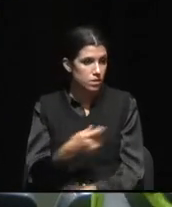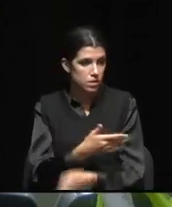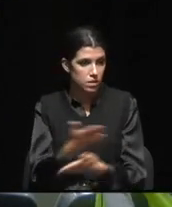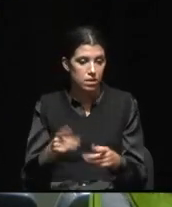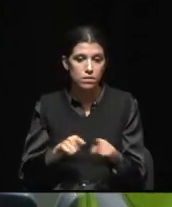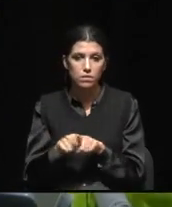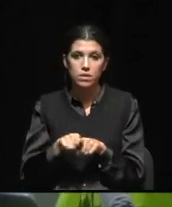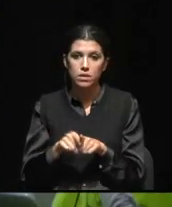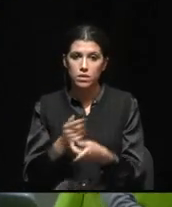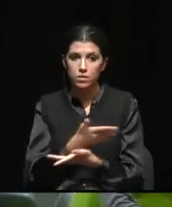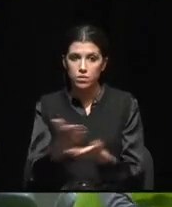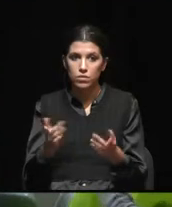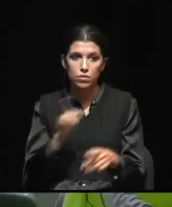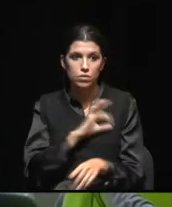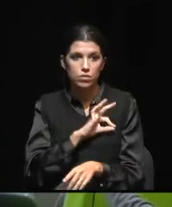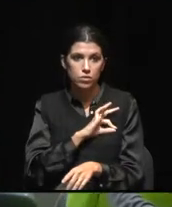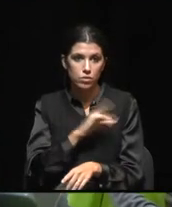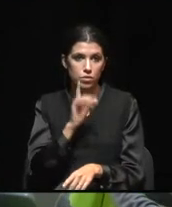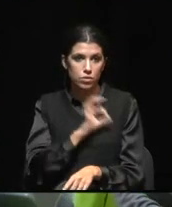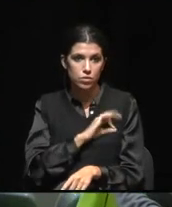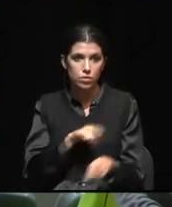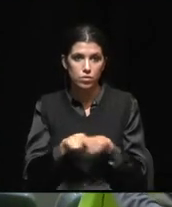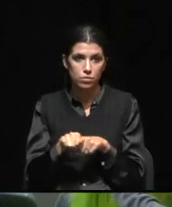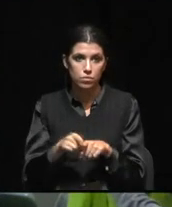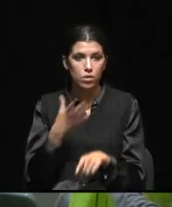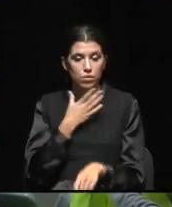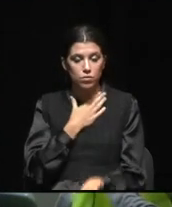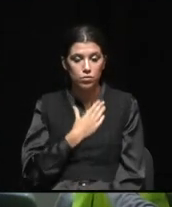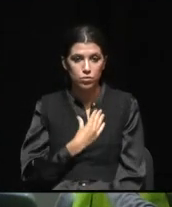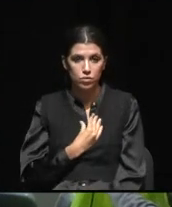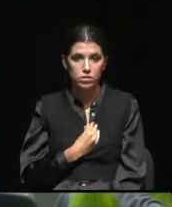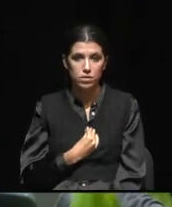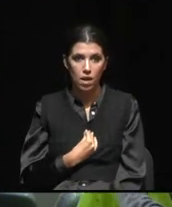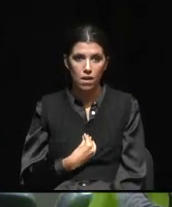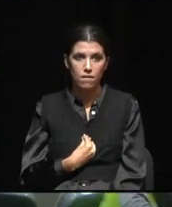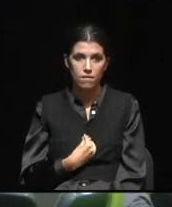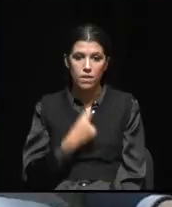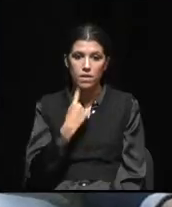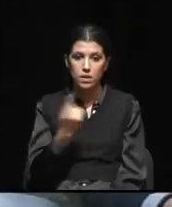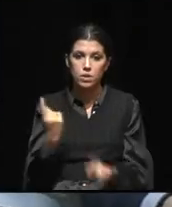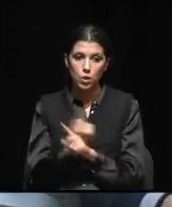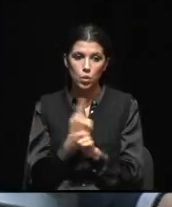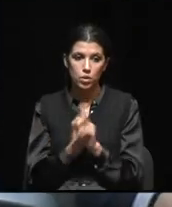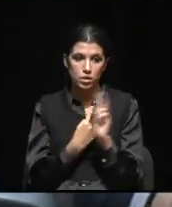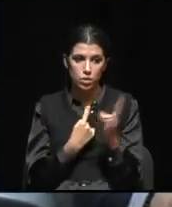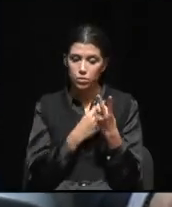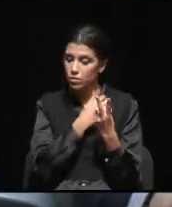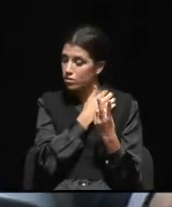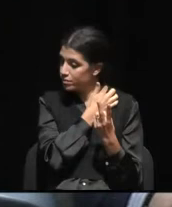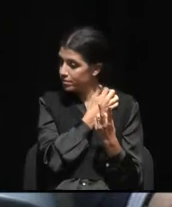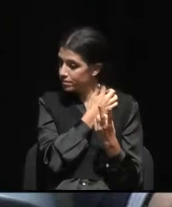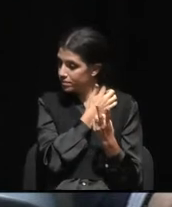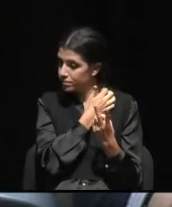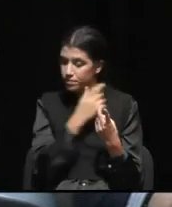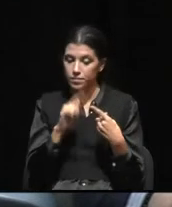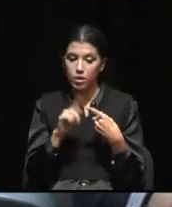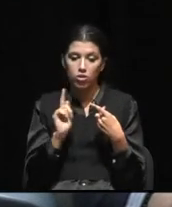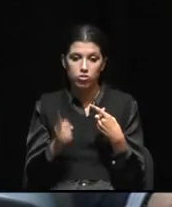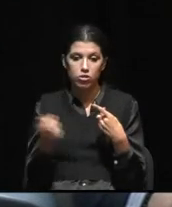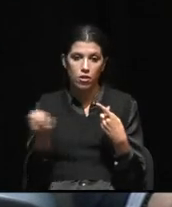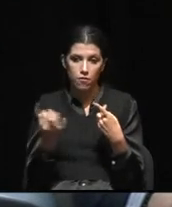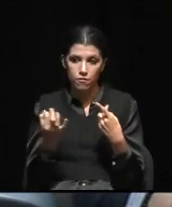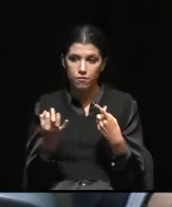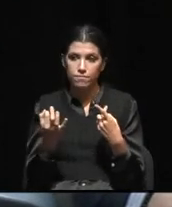vereadores senhoras e senhores deputados eu gostava apenas de dar nota de duas questões a primeira é que de facto